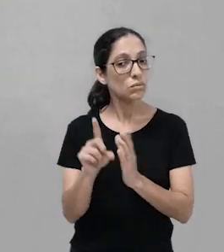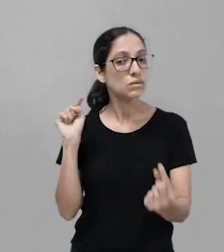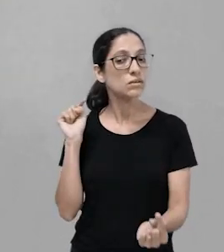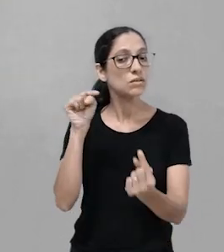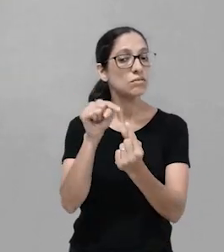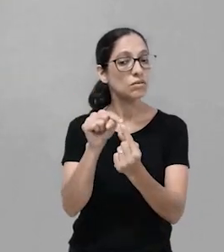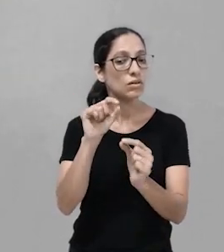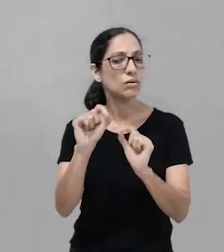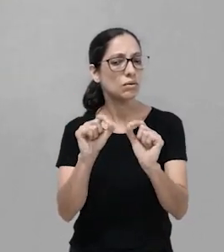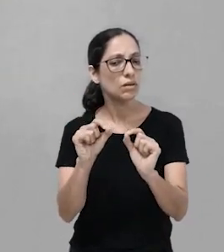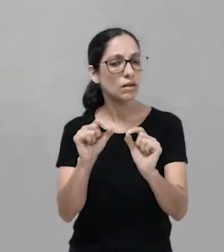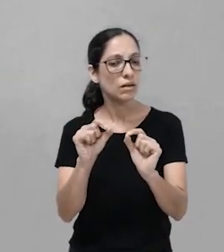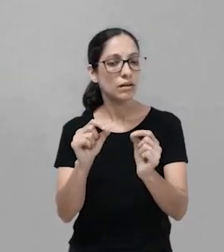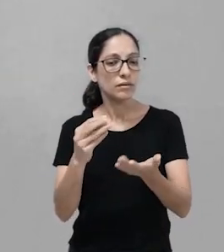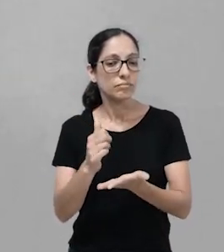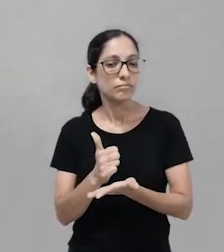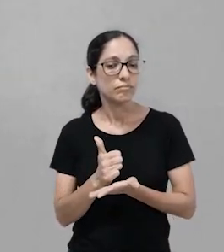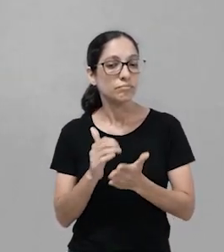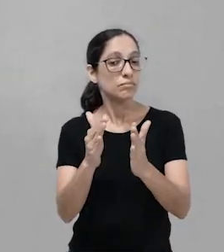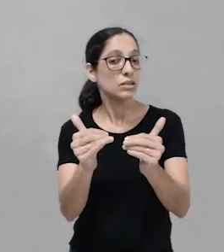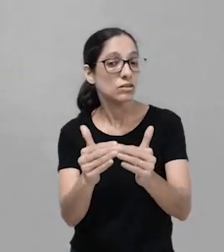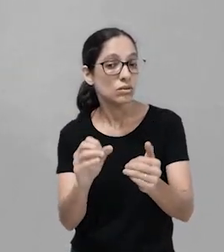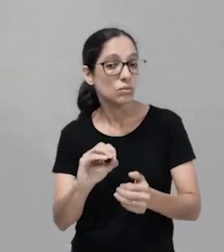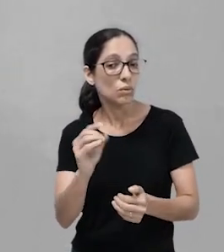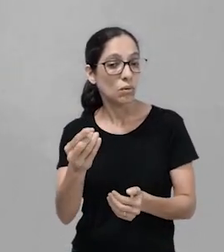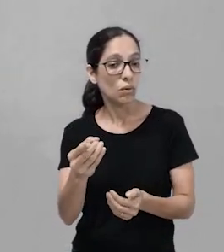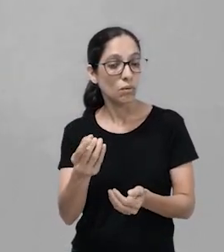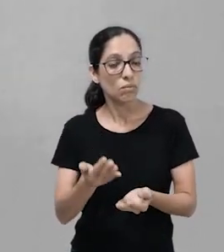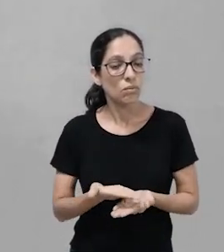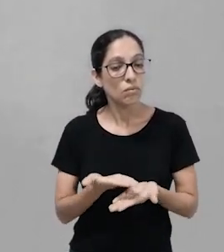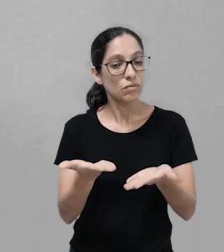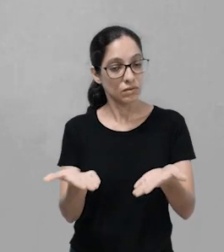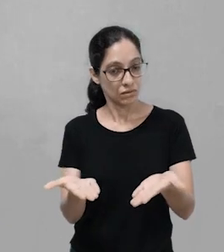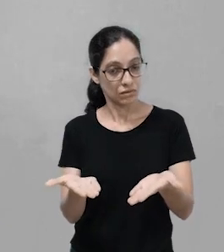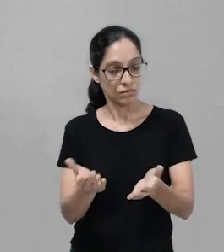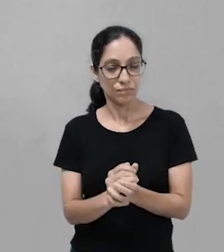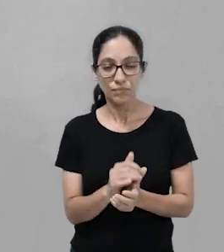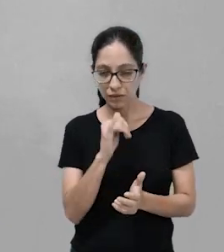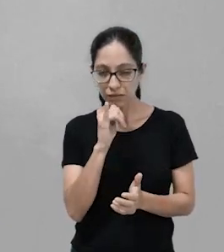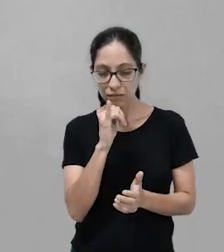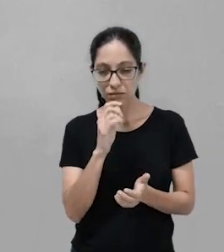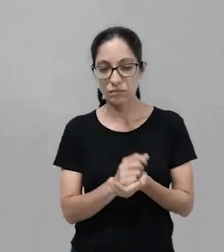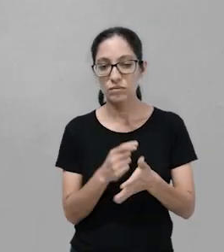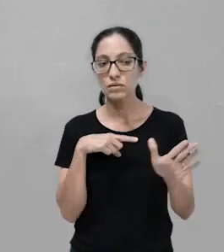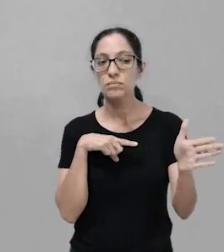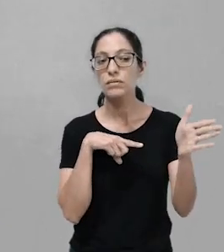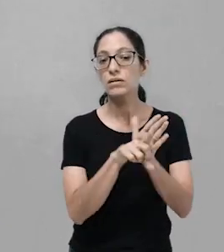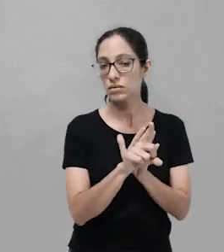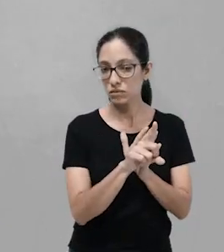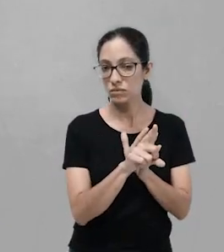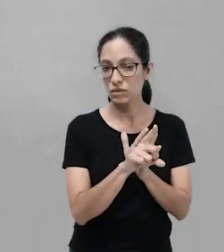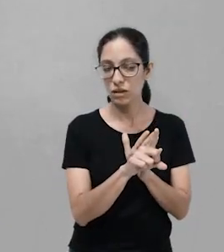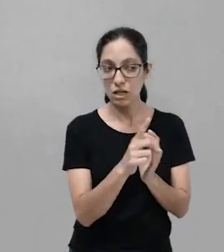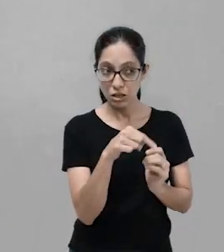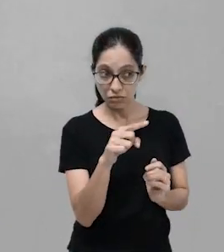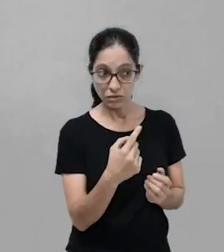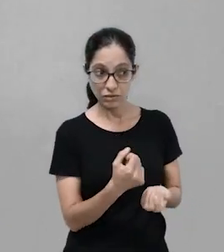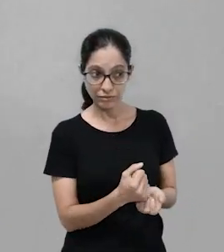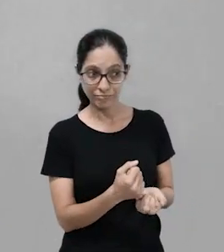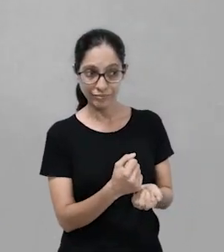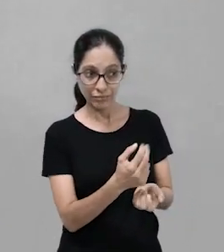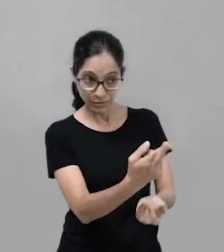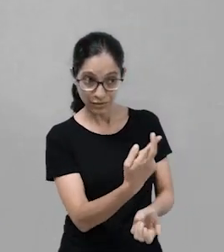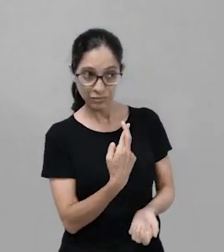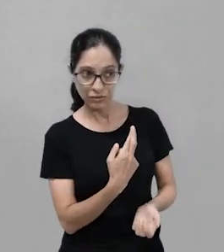objetivo oferecimento ou pedido. Então, quando você faz uma pergunta para alguém e você tem a expectativa de receber